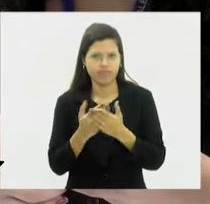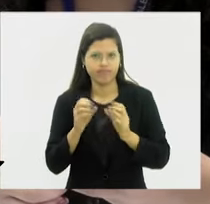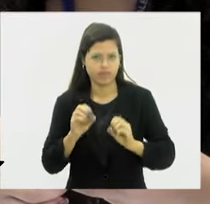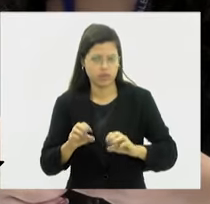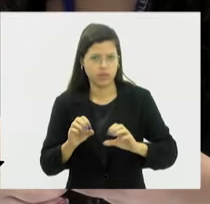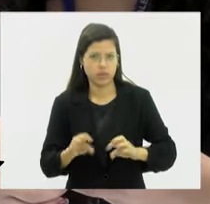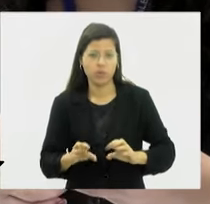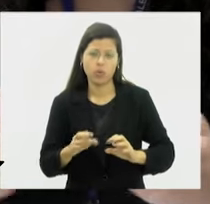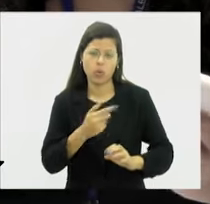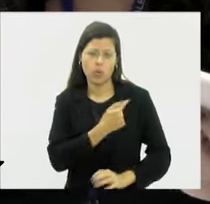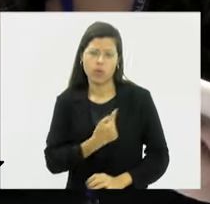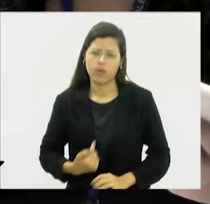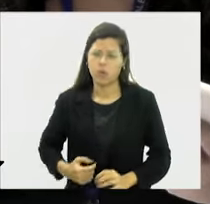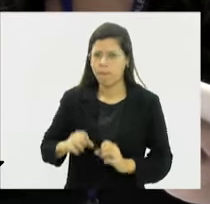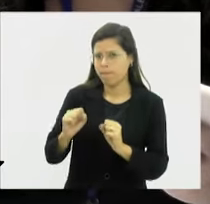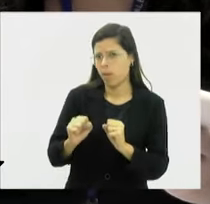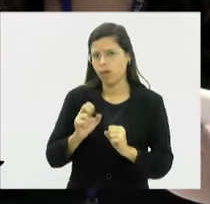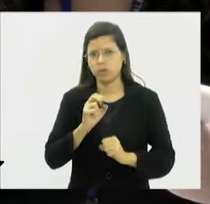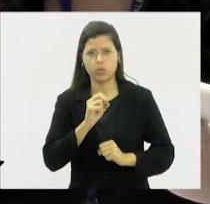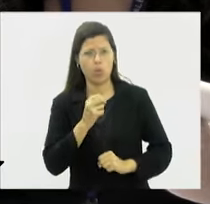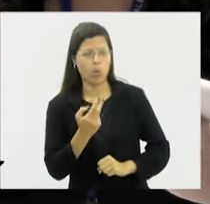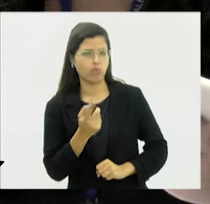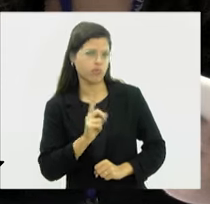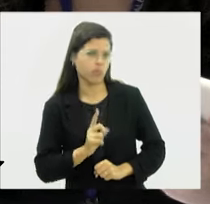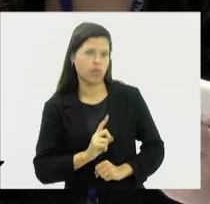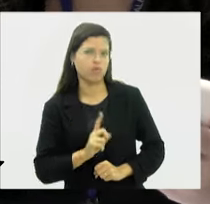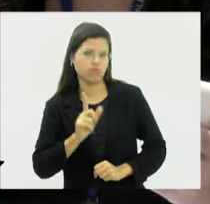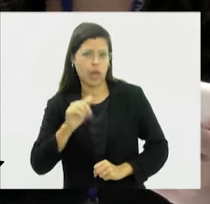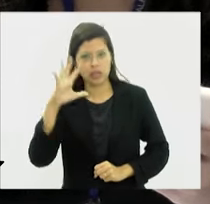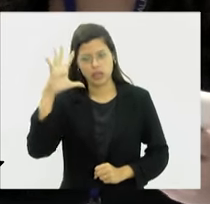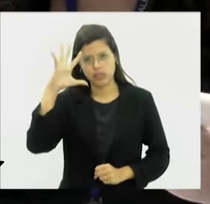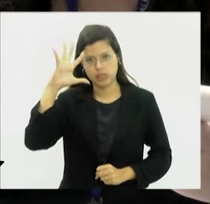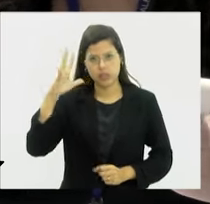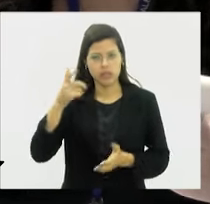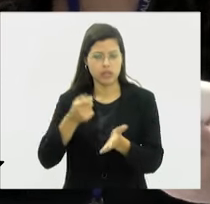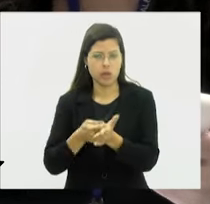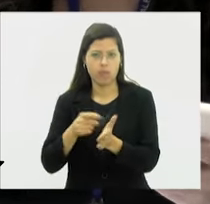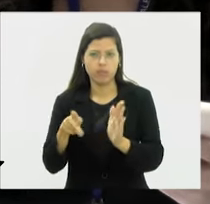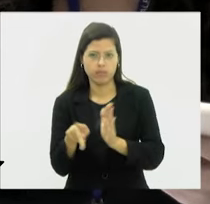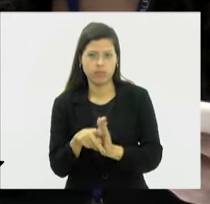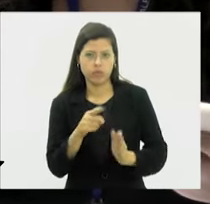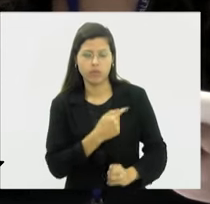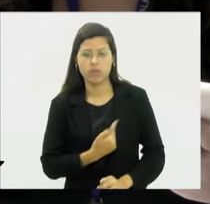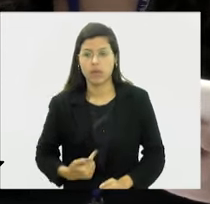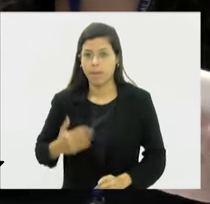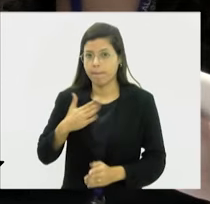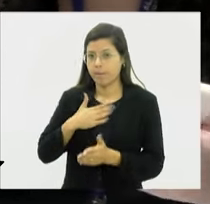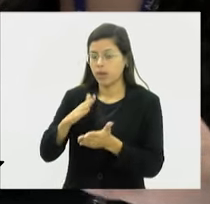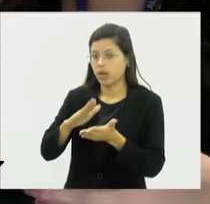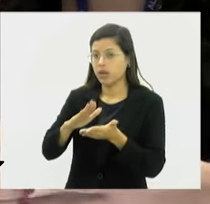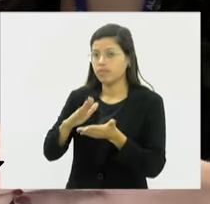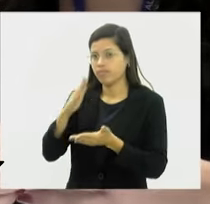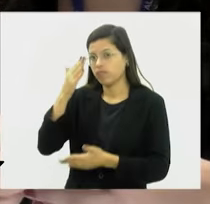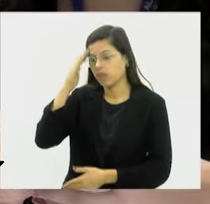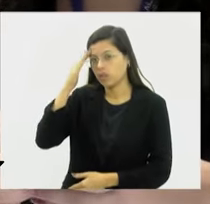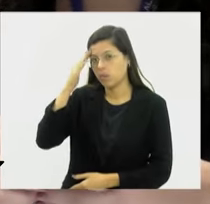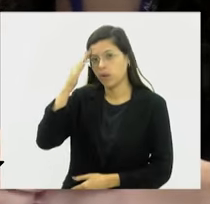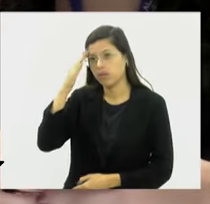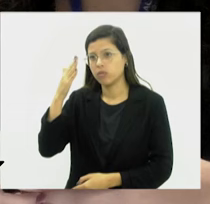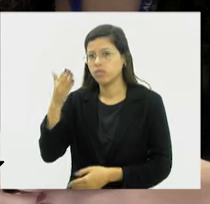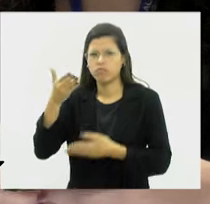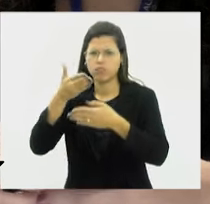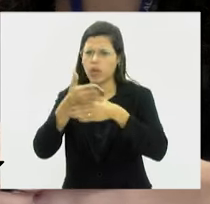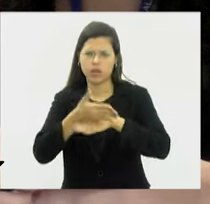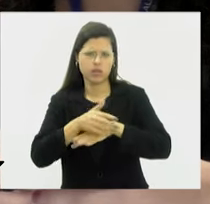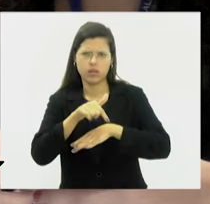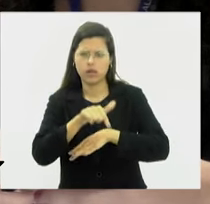não implementar, ao critério do governador. Então, na minha interpretação, não está invadindo a competência dele. E,